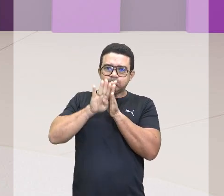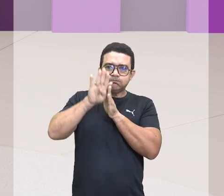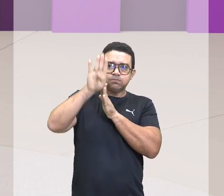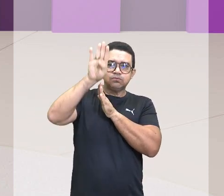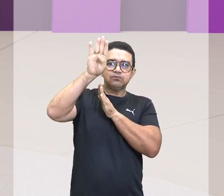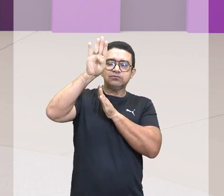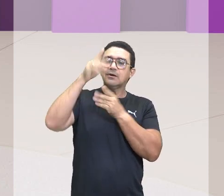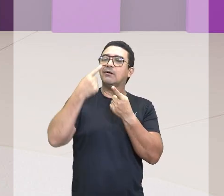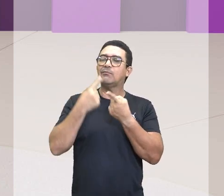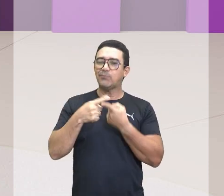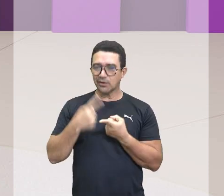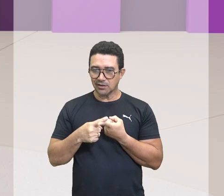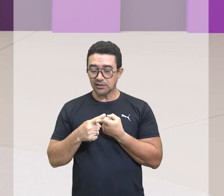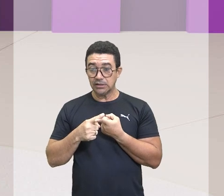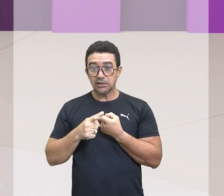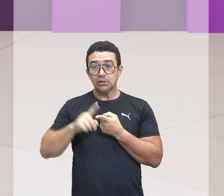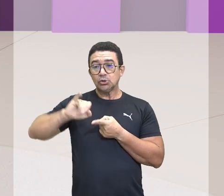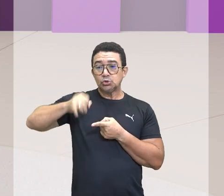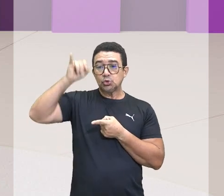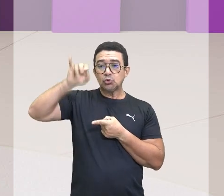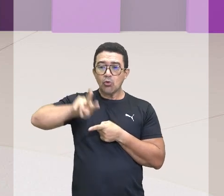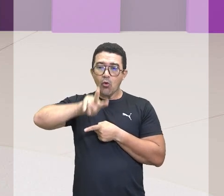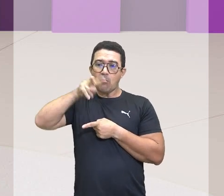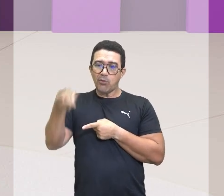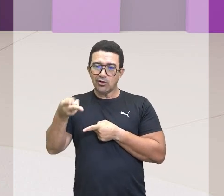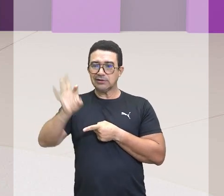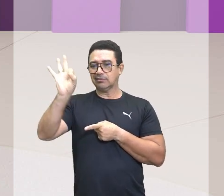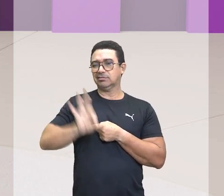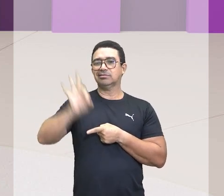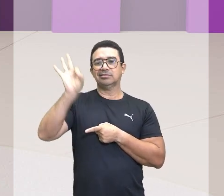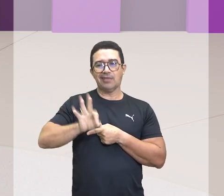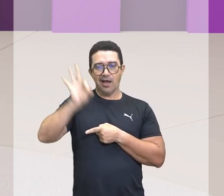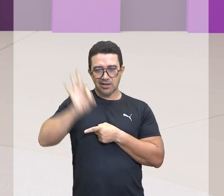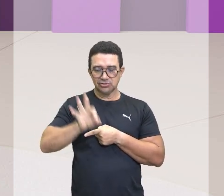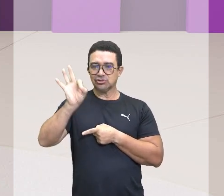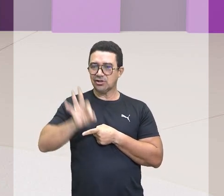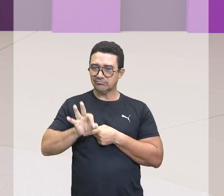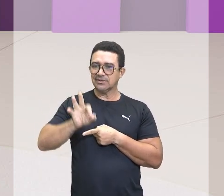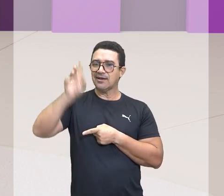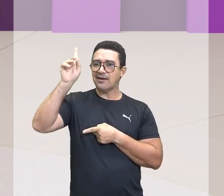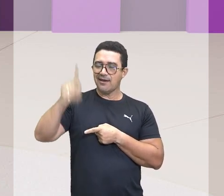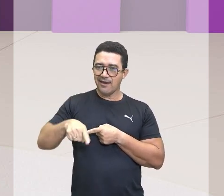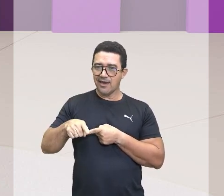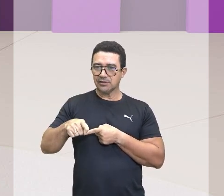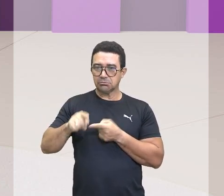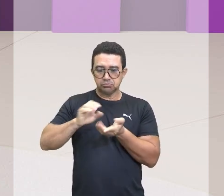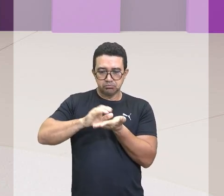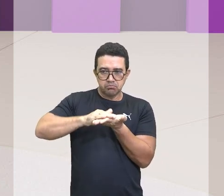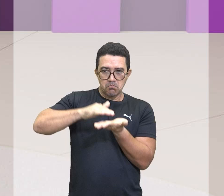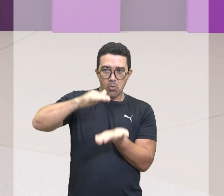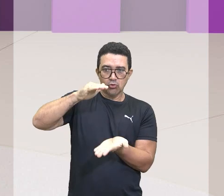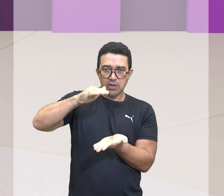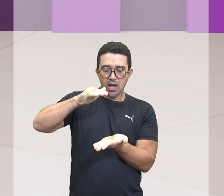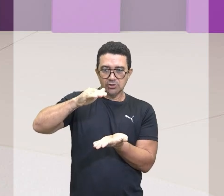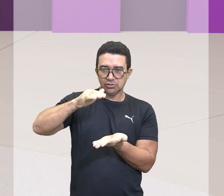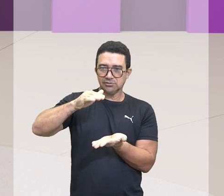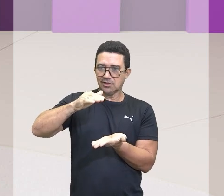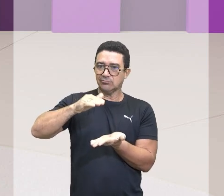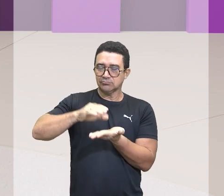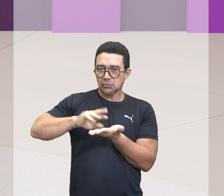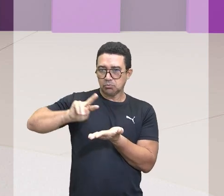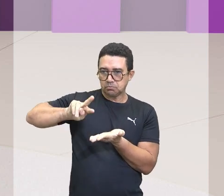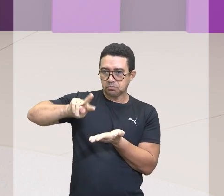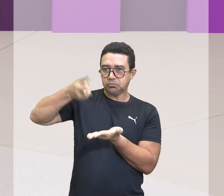quê? Porque nos juros compostos, a taxa ela é calculada em cima do acumulado da dívida ou do